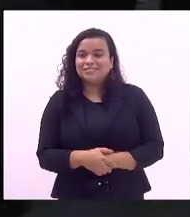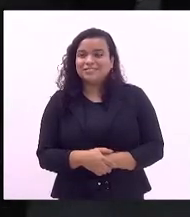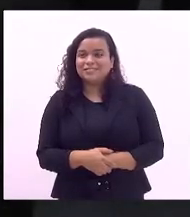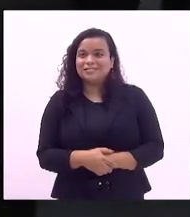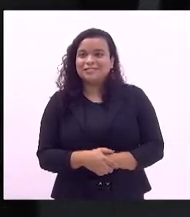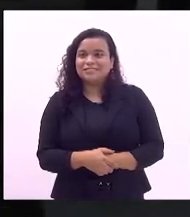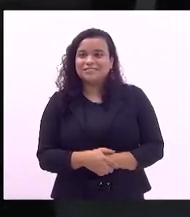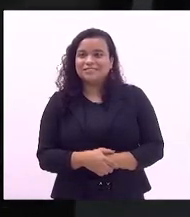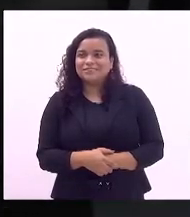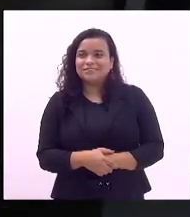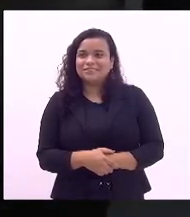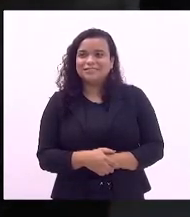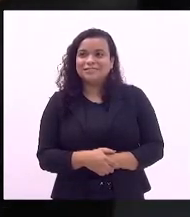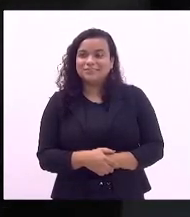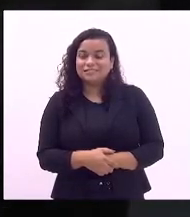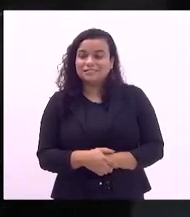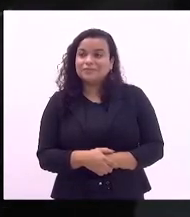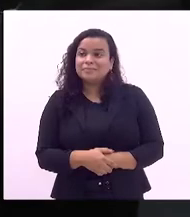G1